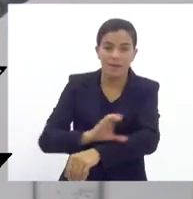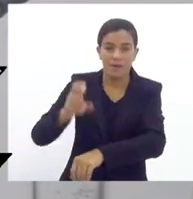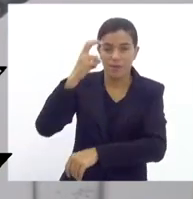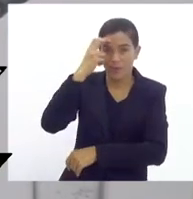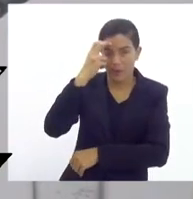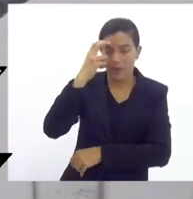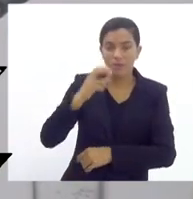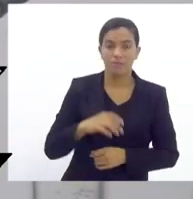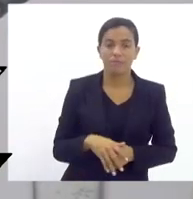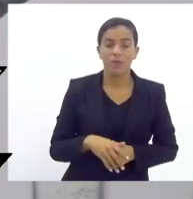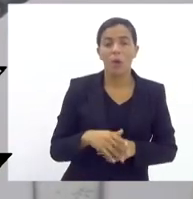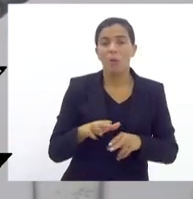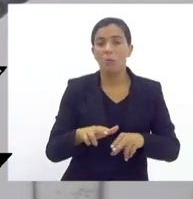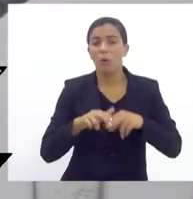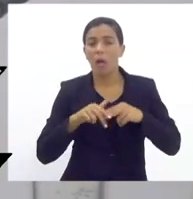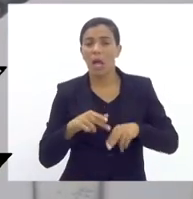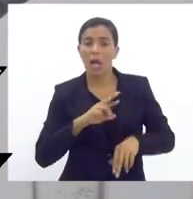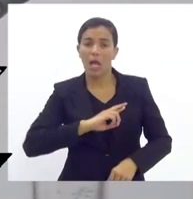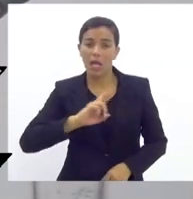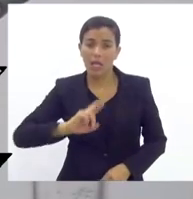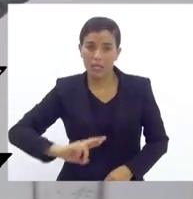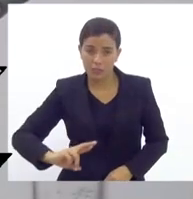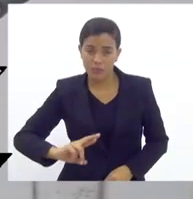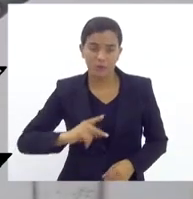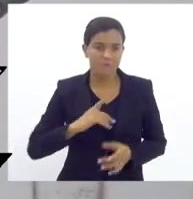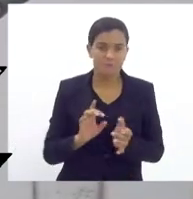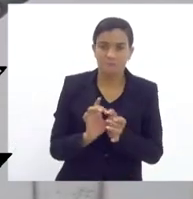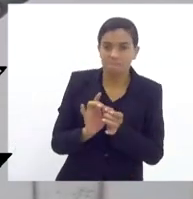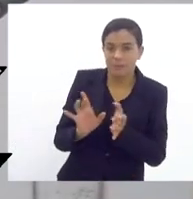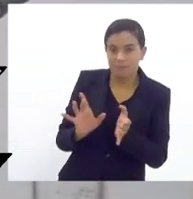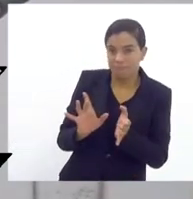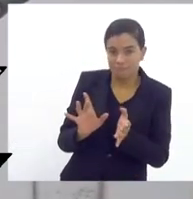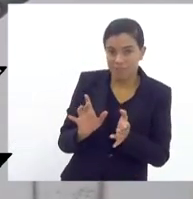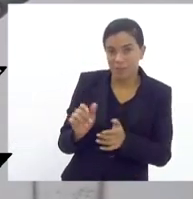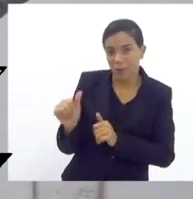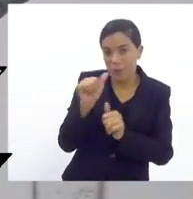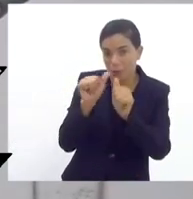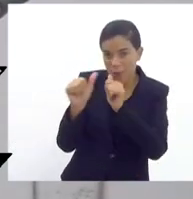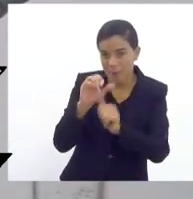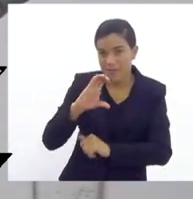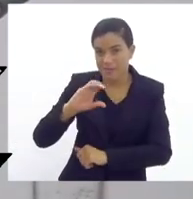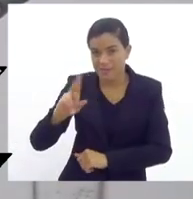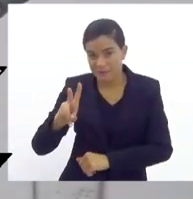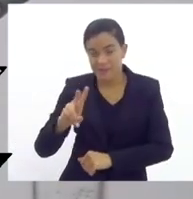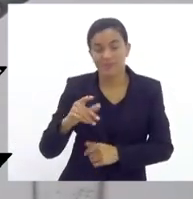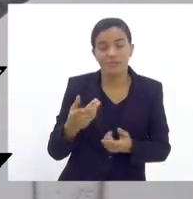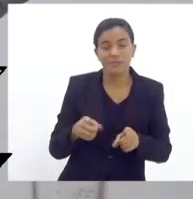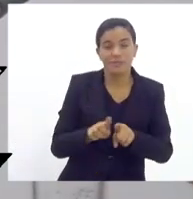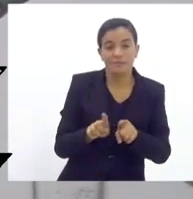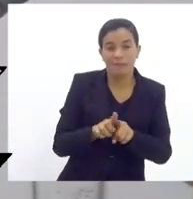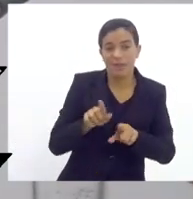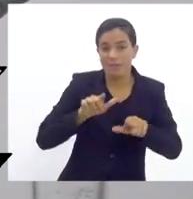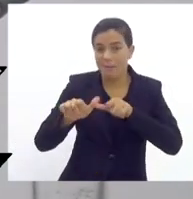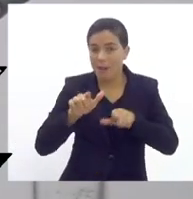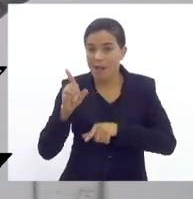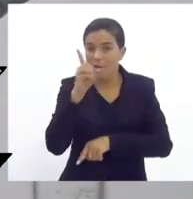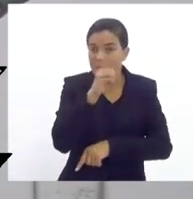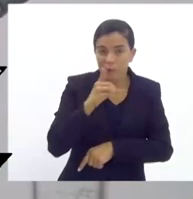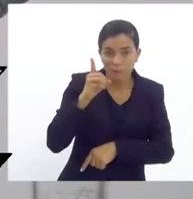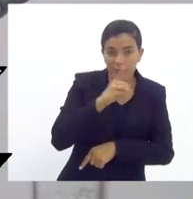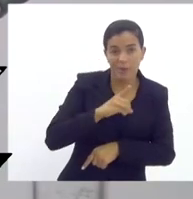atrás seja porque minha religião não me permite de tomar cerveja não me impede permite de trabalhar no domingo